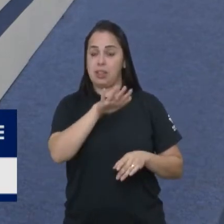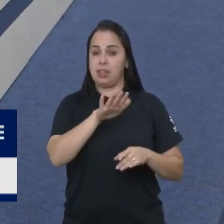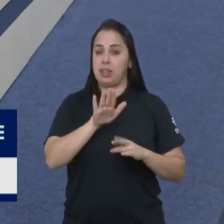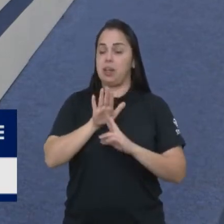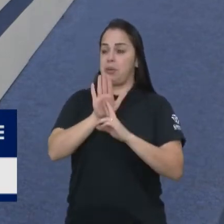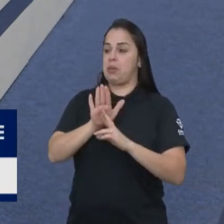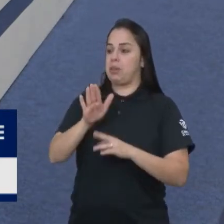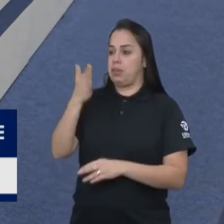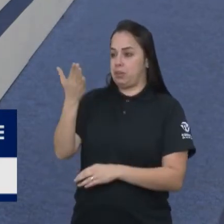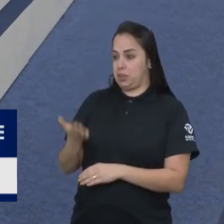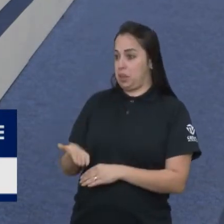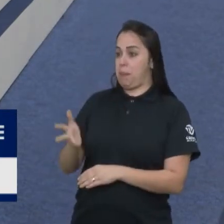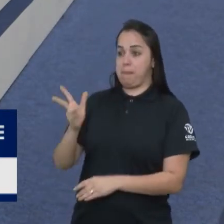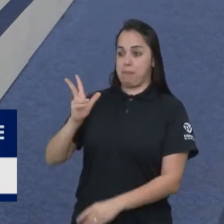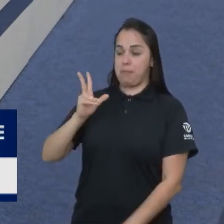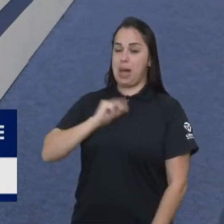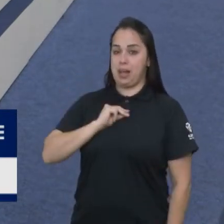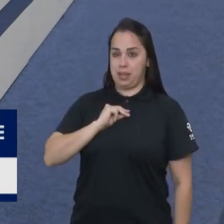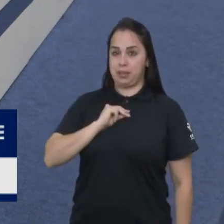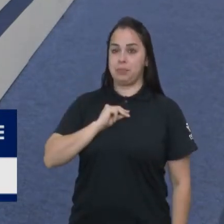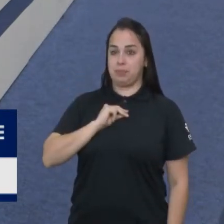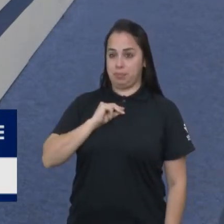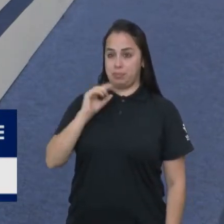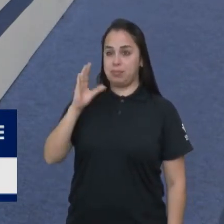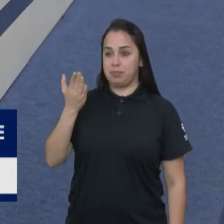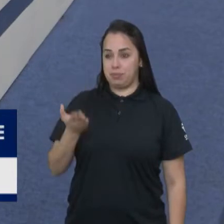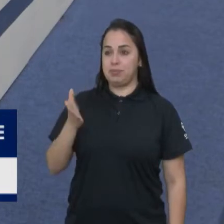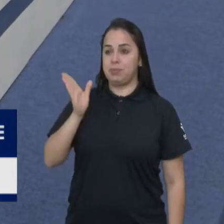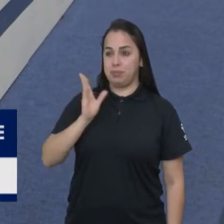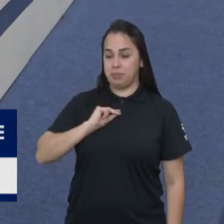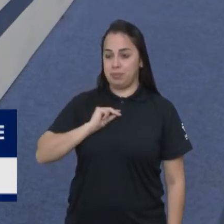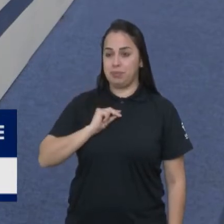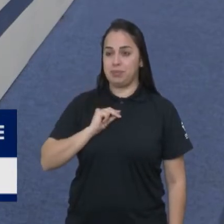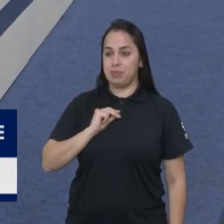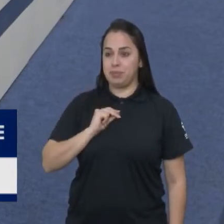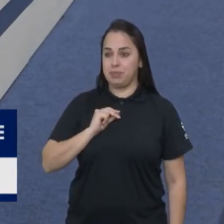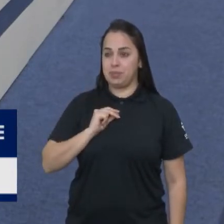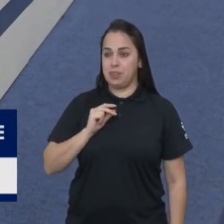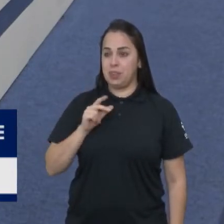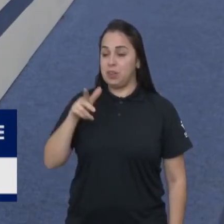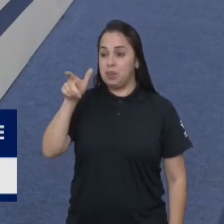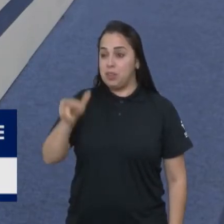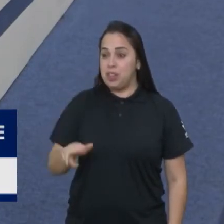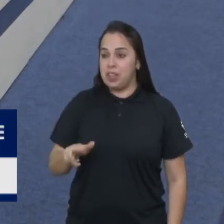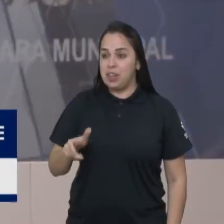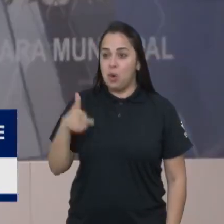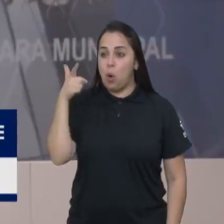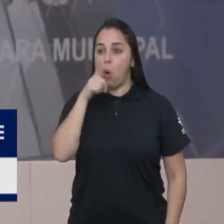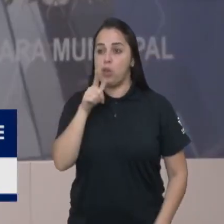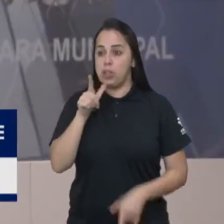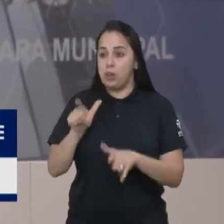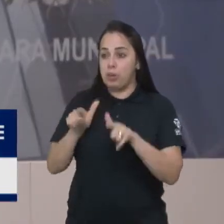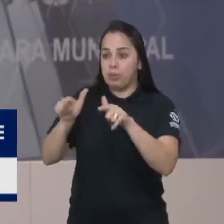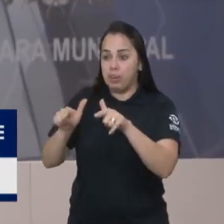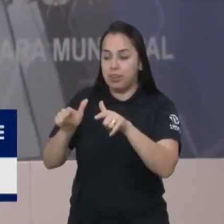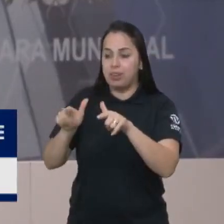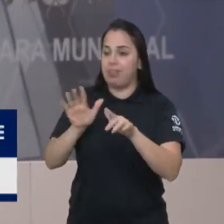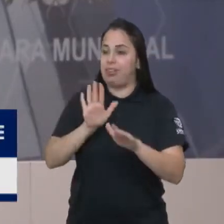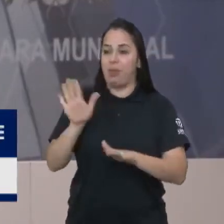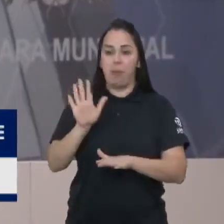é merecidíssimo esse título, que não é você quem está ganhando o título. É a cidade que está